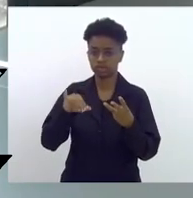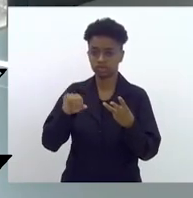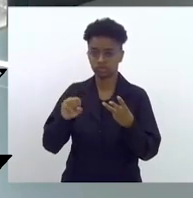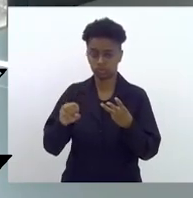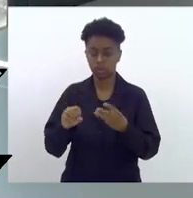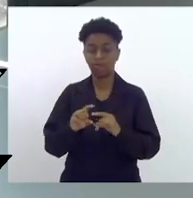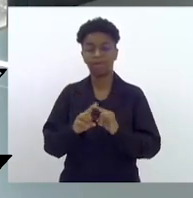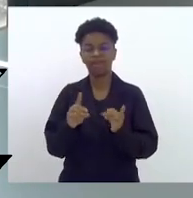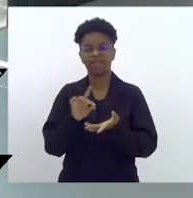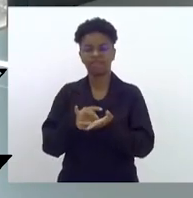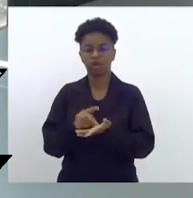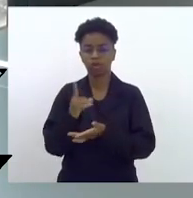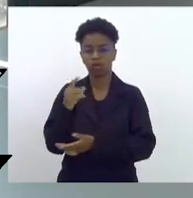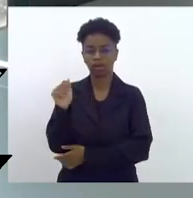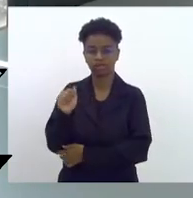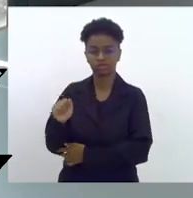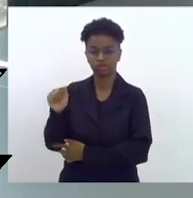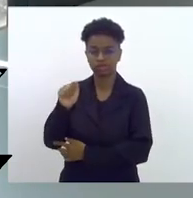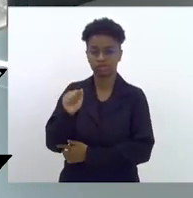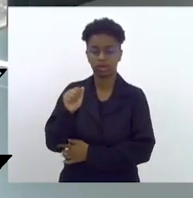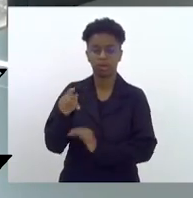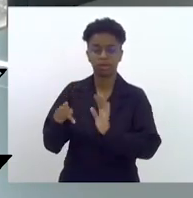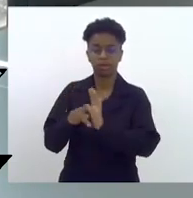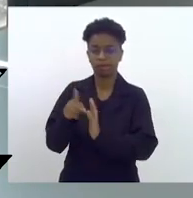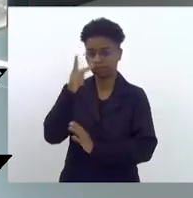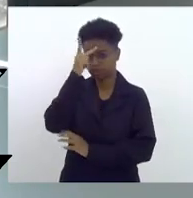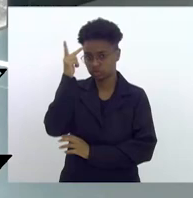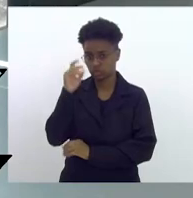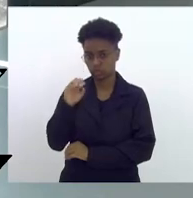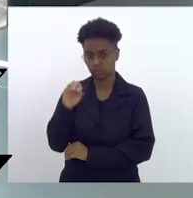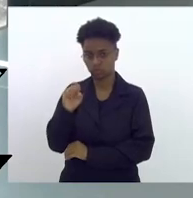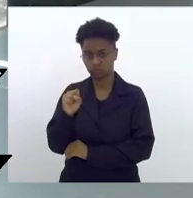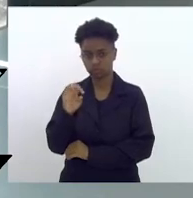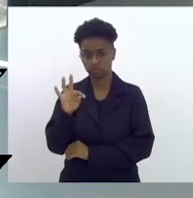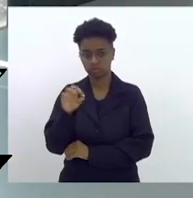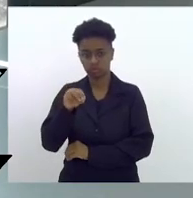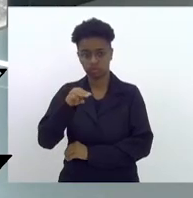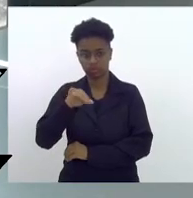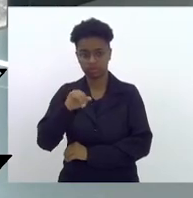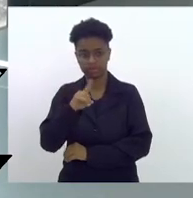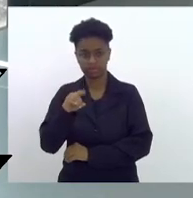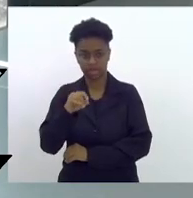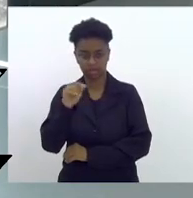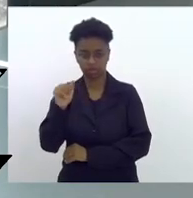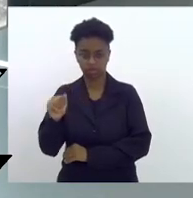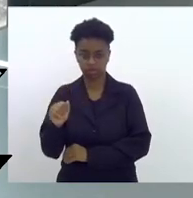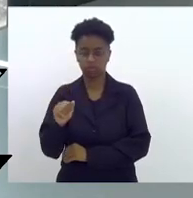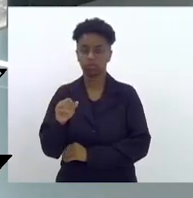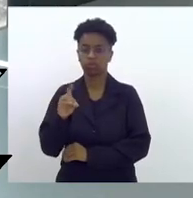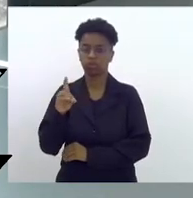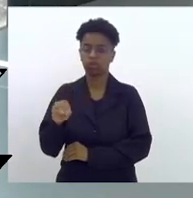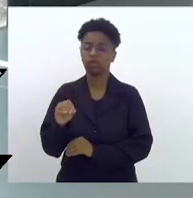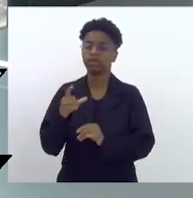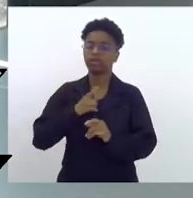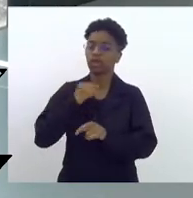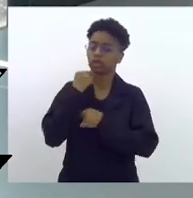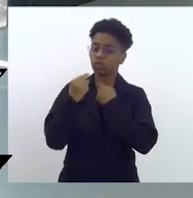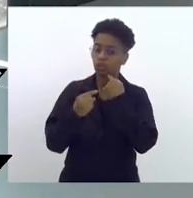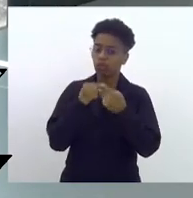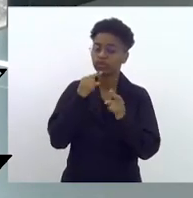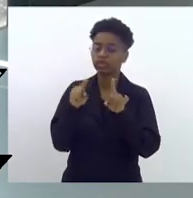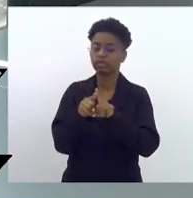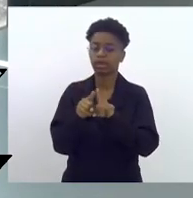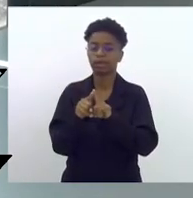associação de uma das associações de justomizados no sentido de que a dúvida e a questionamento sobre